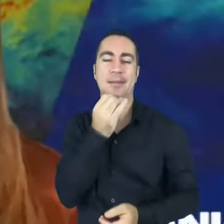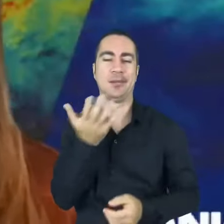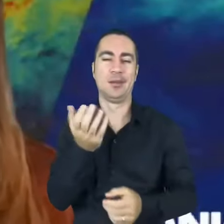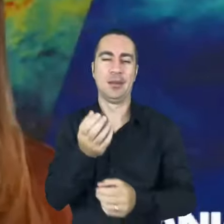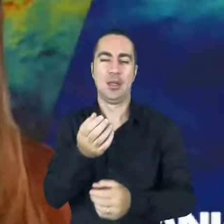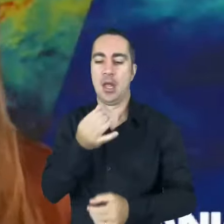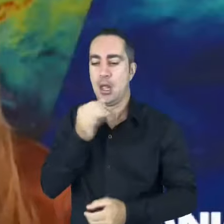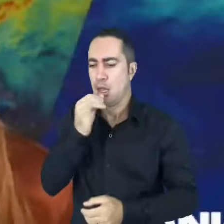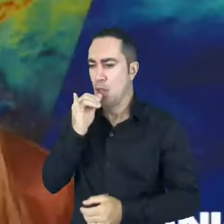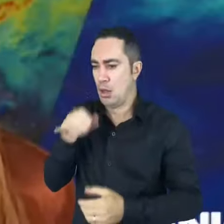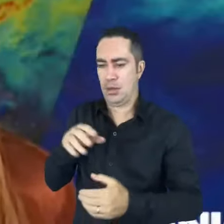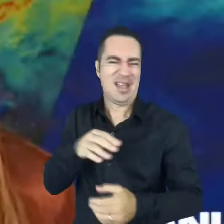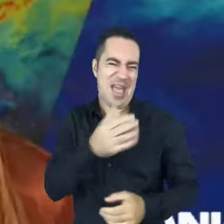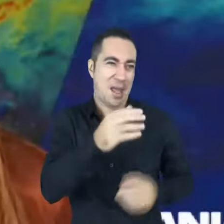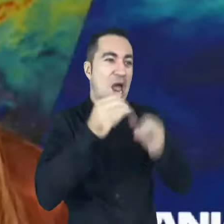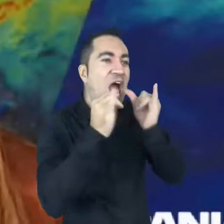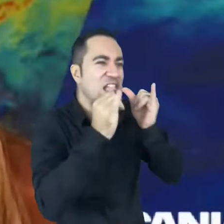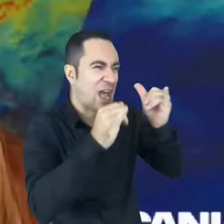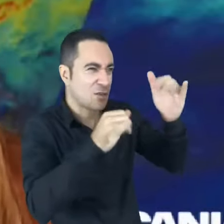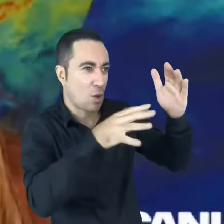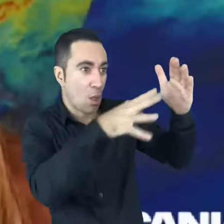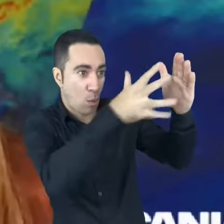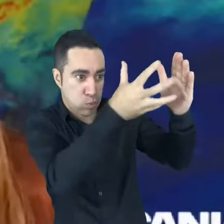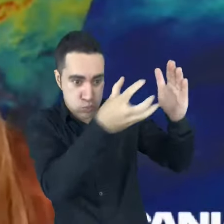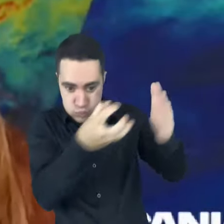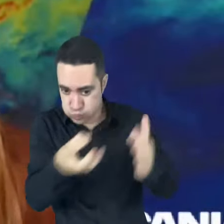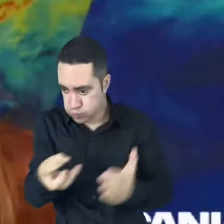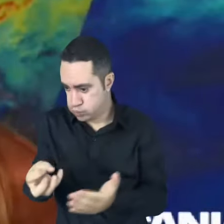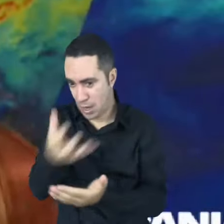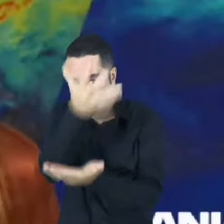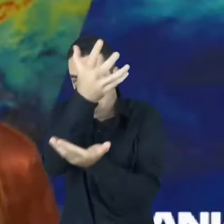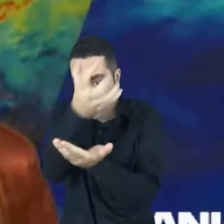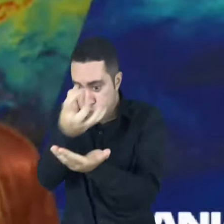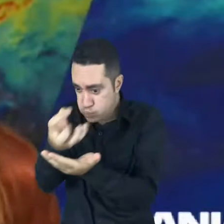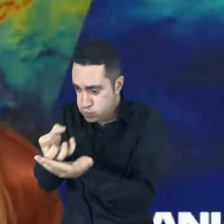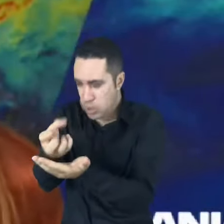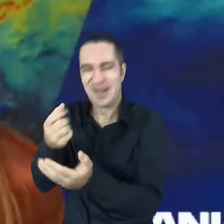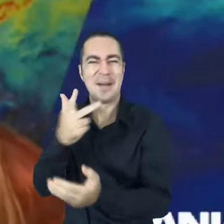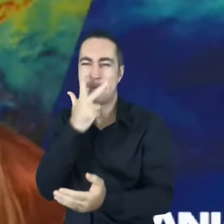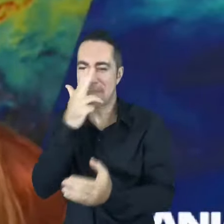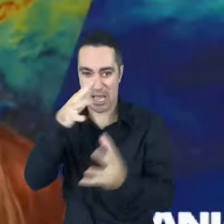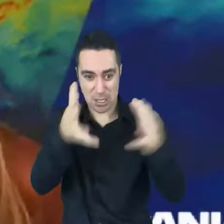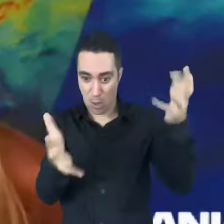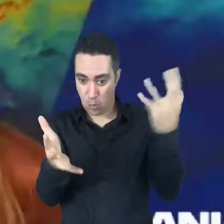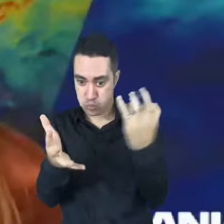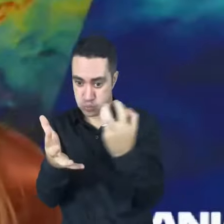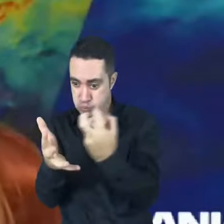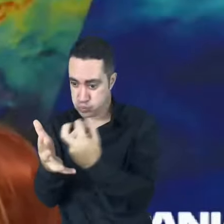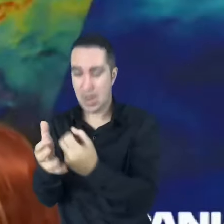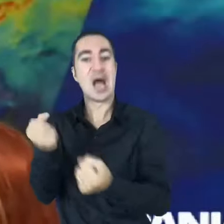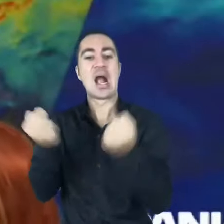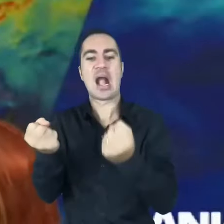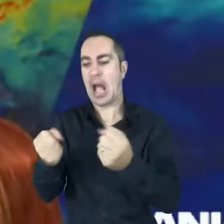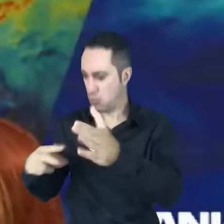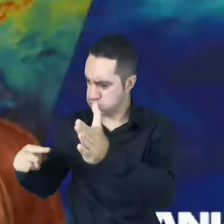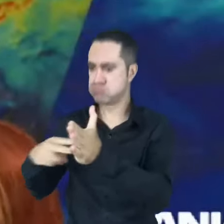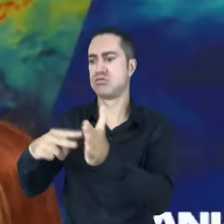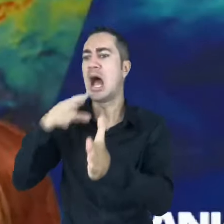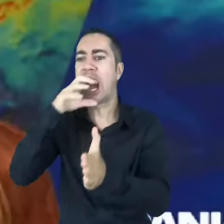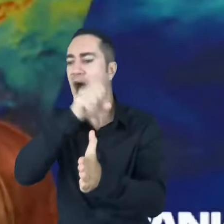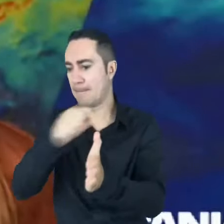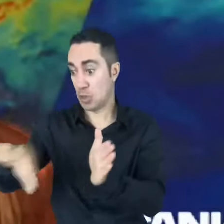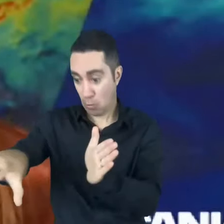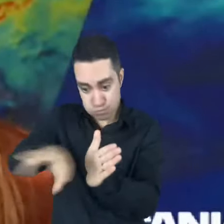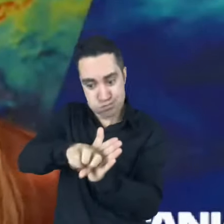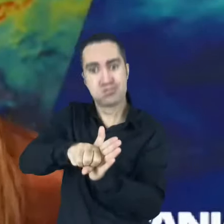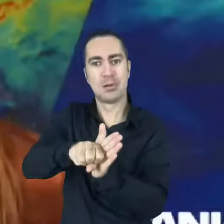rede e armazenar na bateria e carregar seu carro ultra rápido, até 20